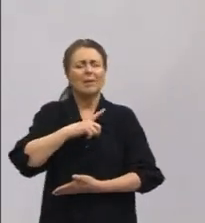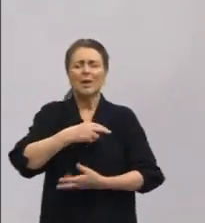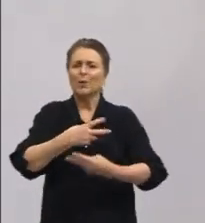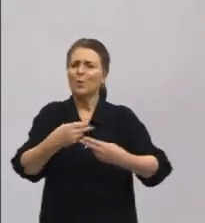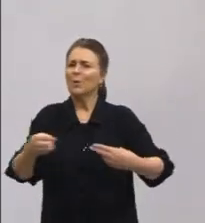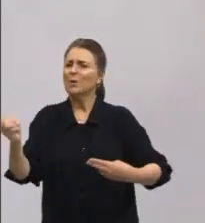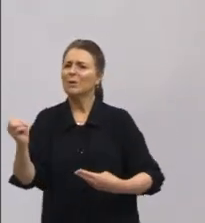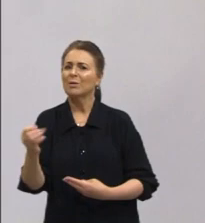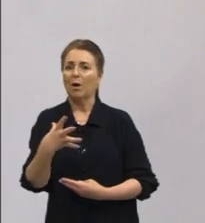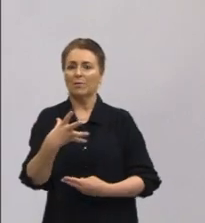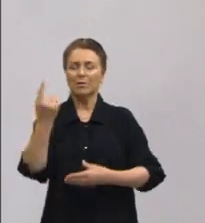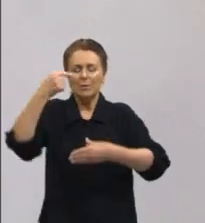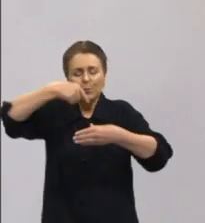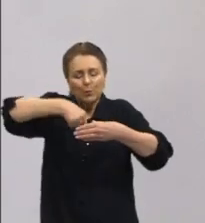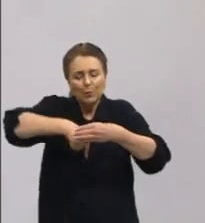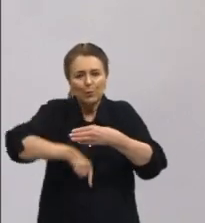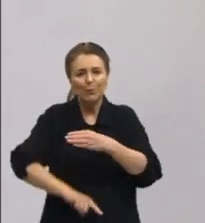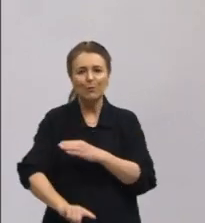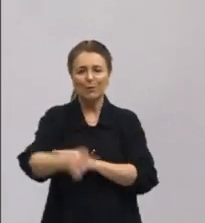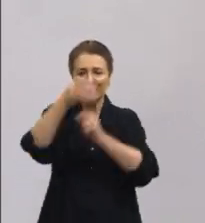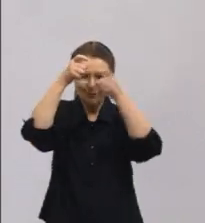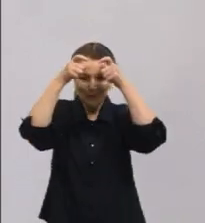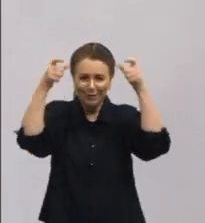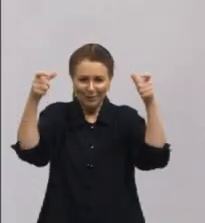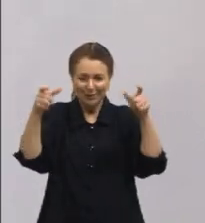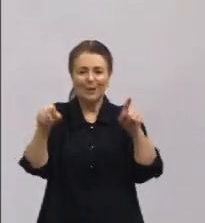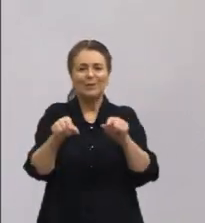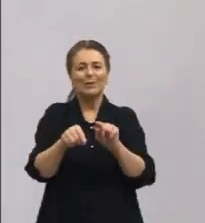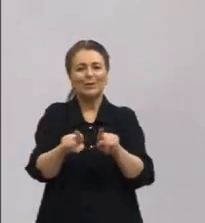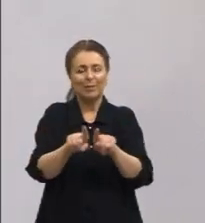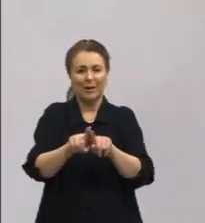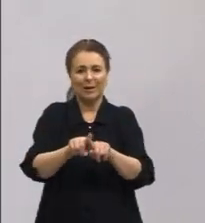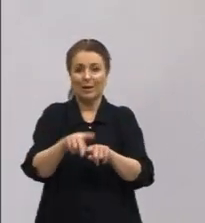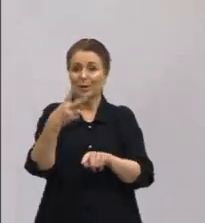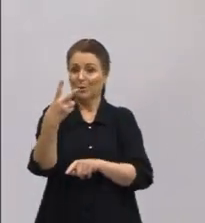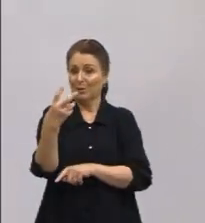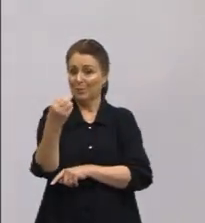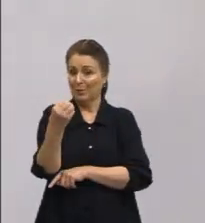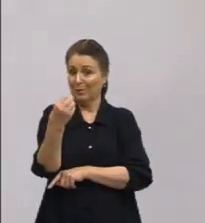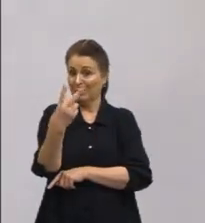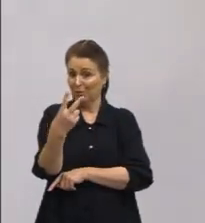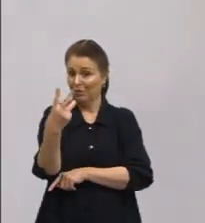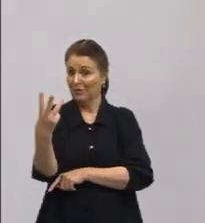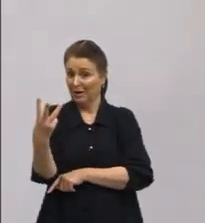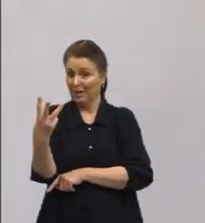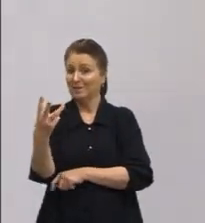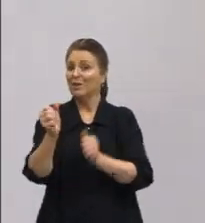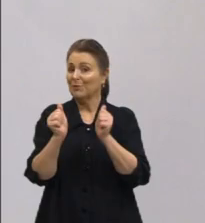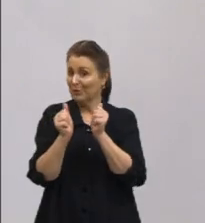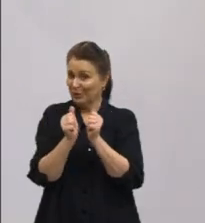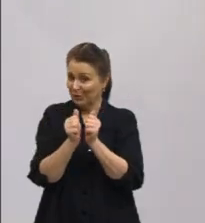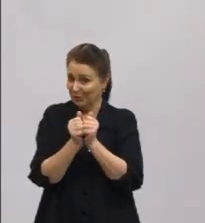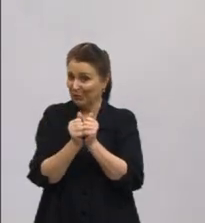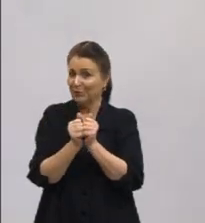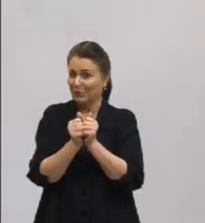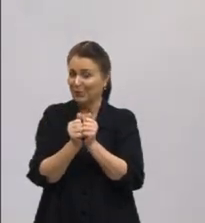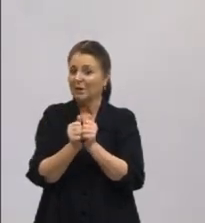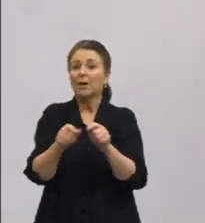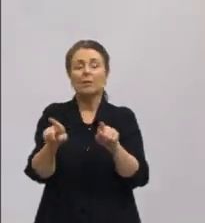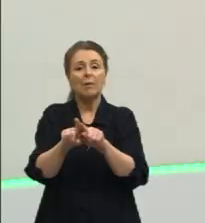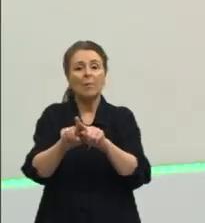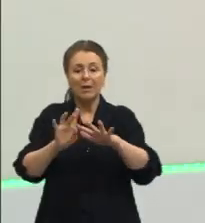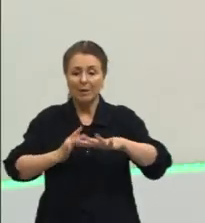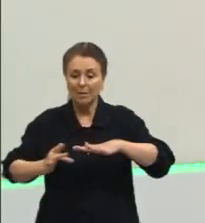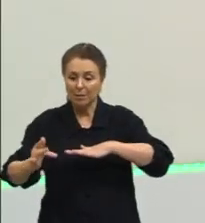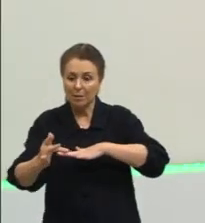ou aprofundamentos daquilo que a gente já comentou tá então que venham aí novas edições que vocês nos acompanham podem seguir a gente nas